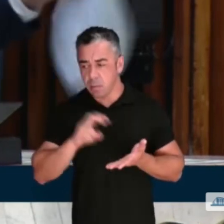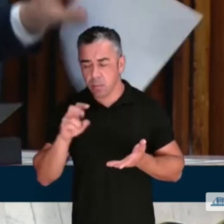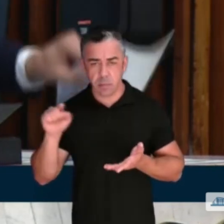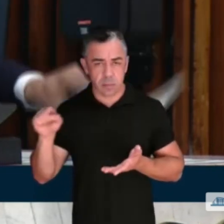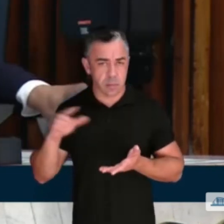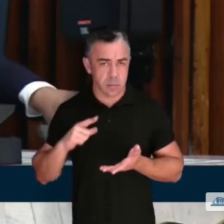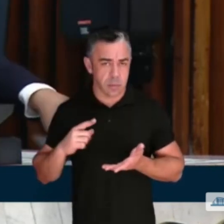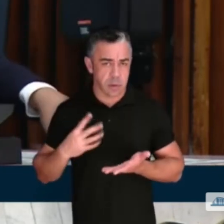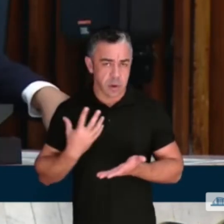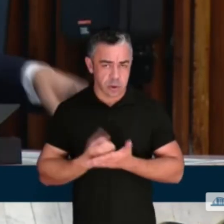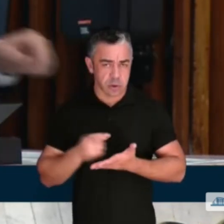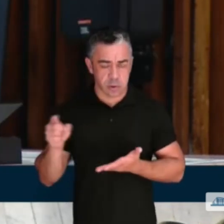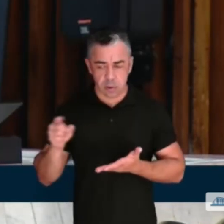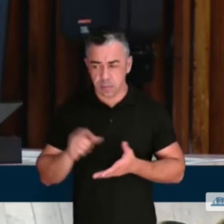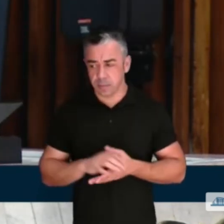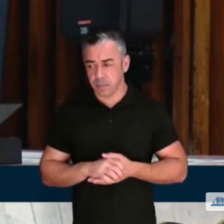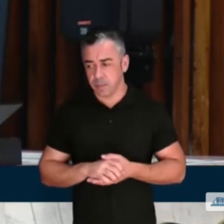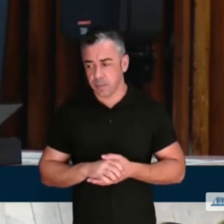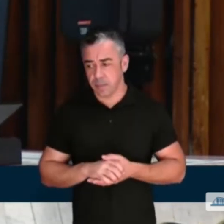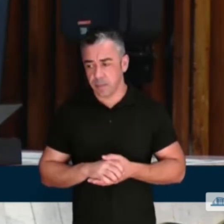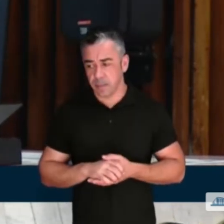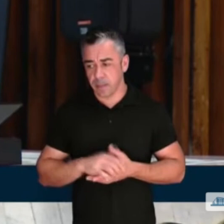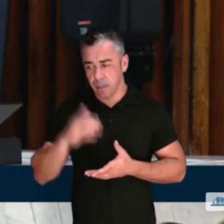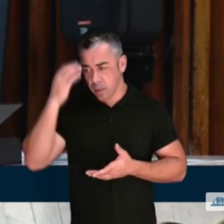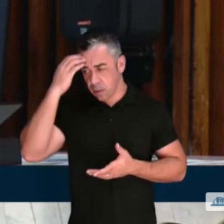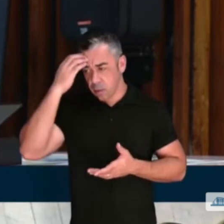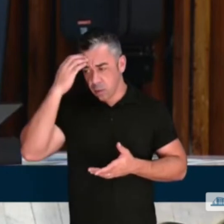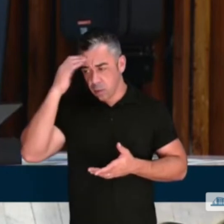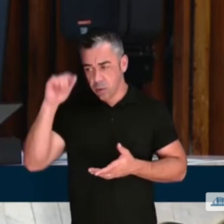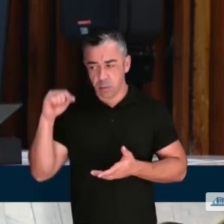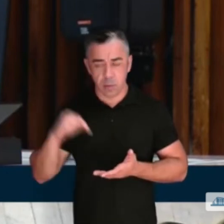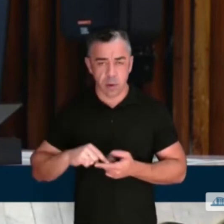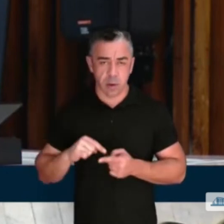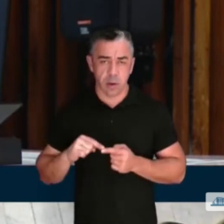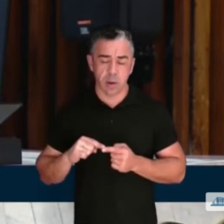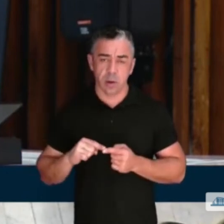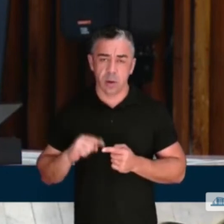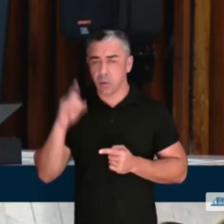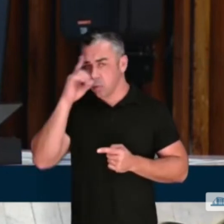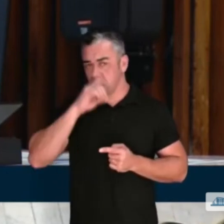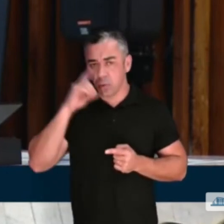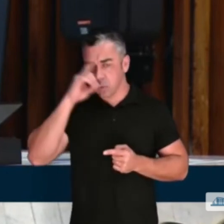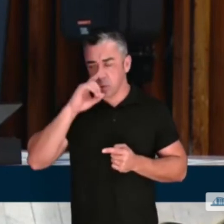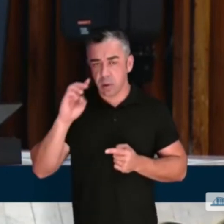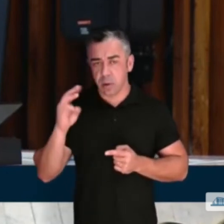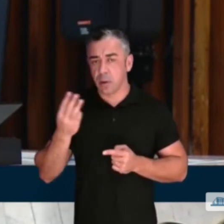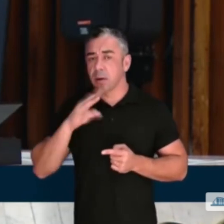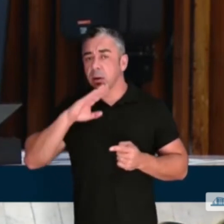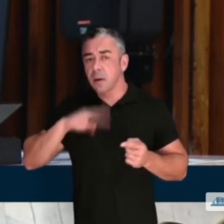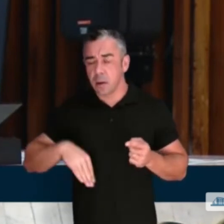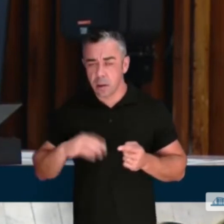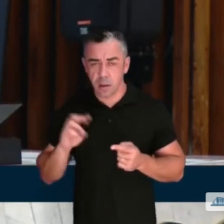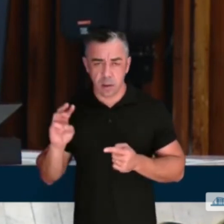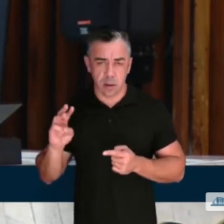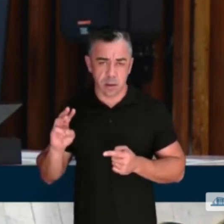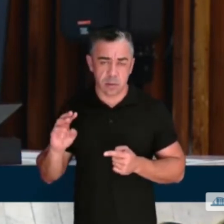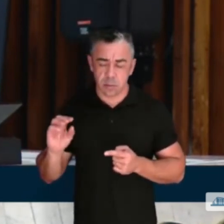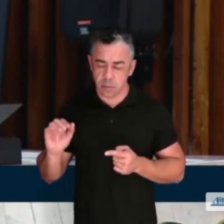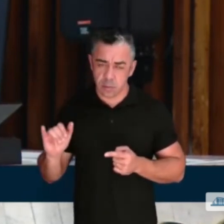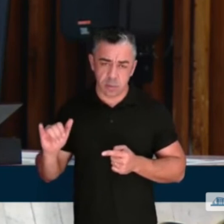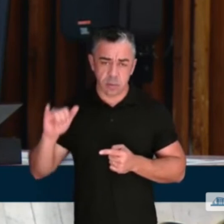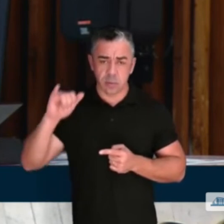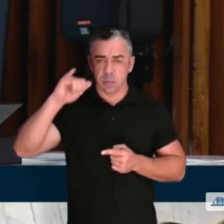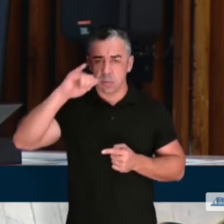Está aqui. Aqui, essa aeronave sai de Curitiba, num domingo, 3 horas da tarde,